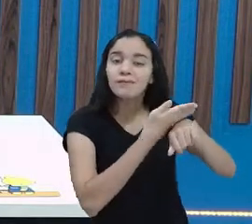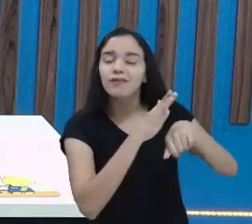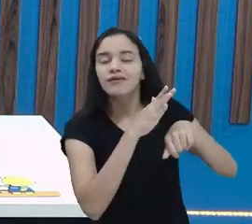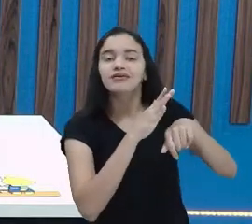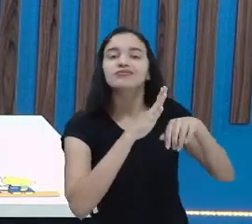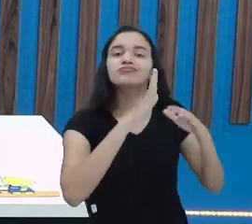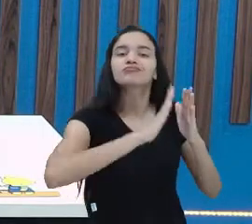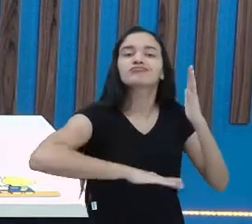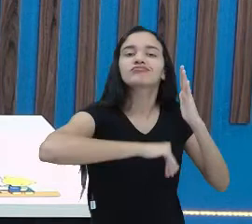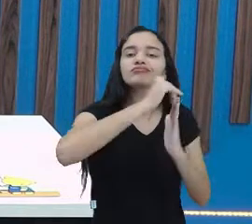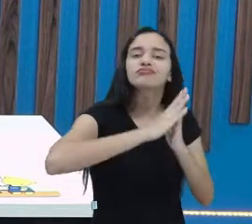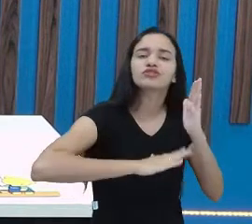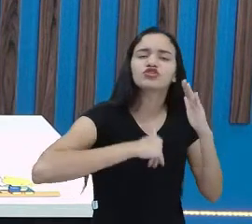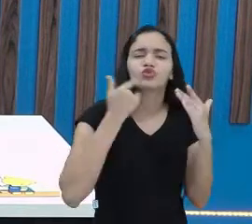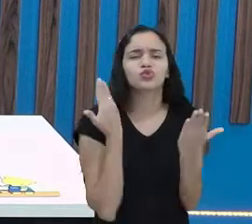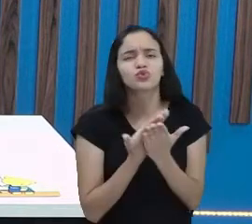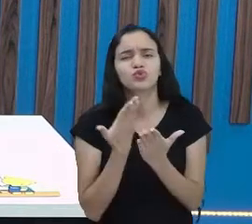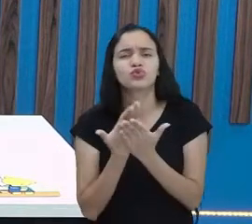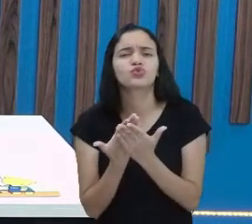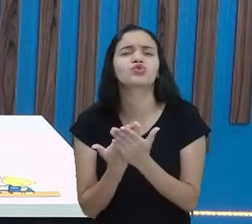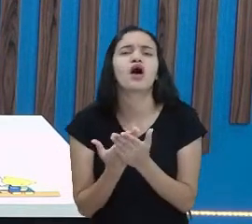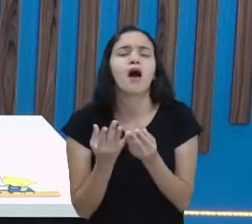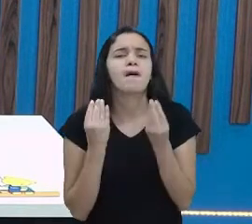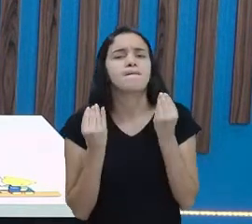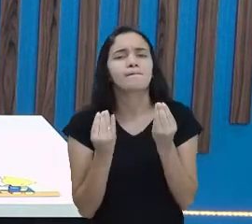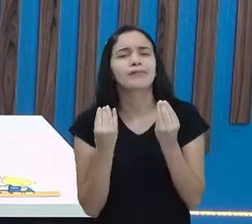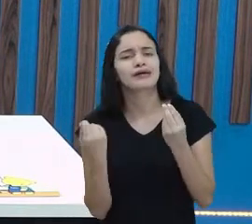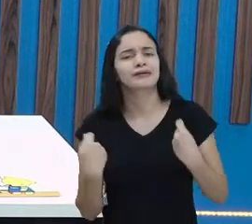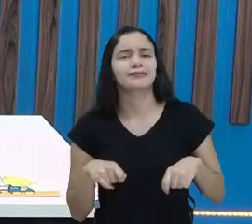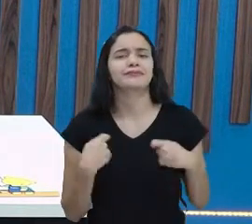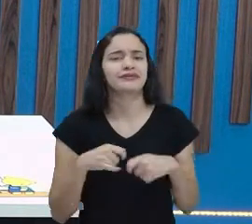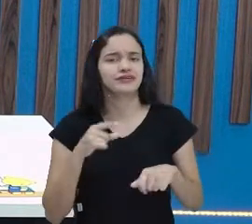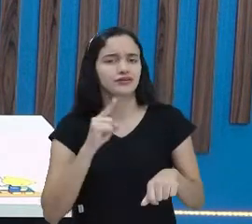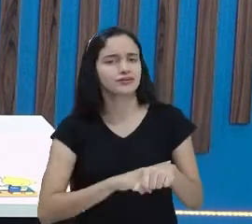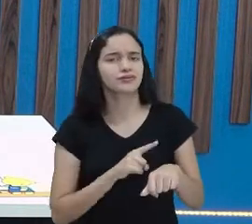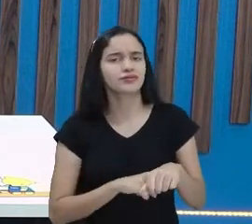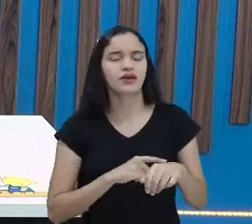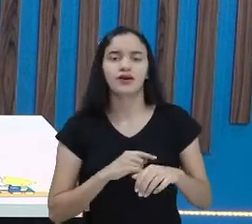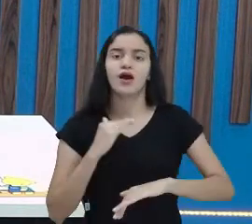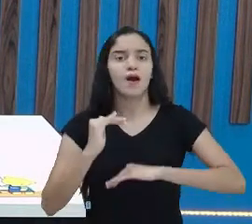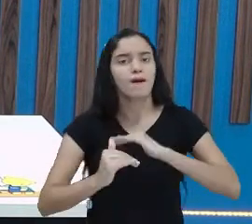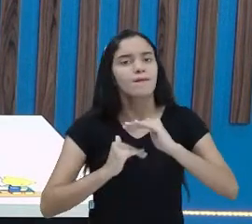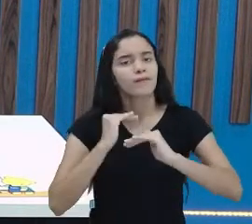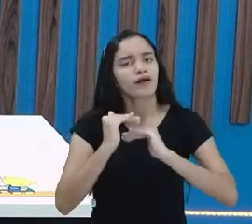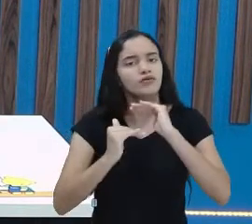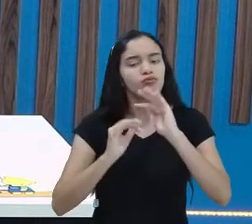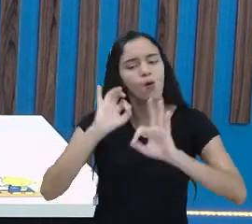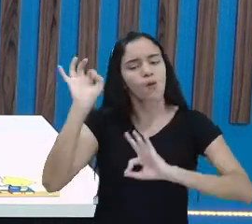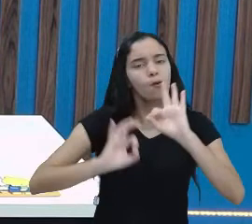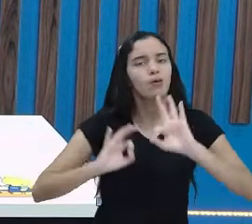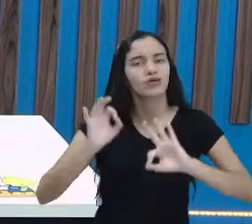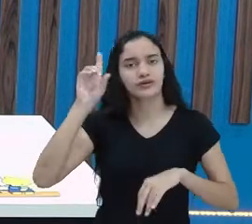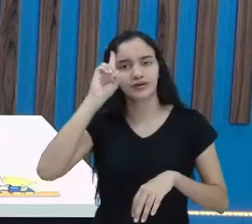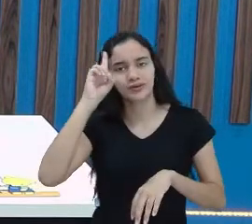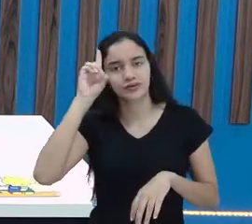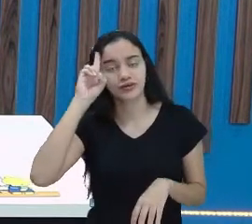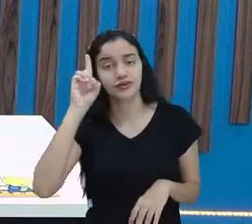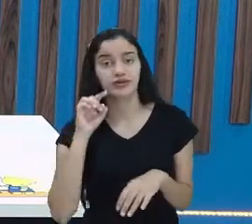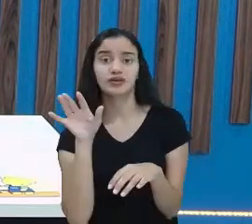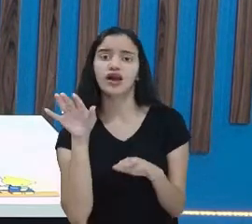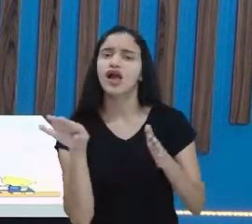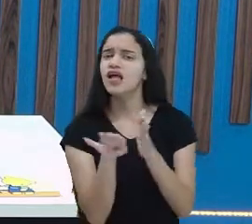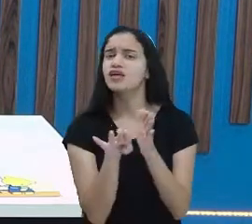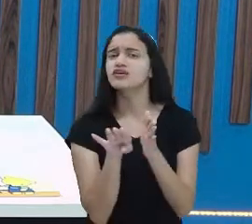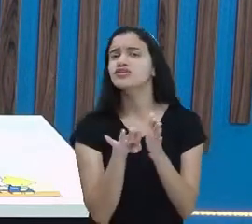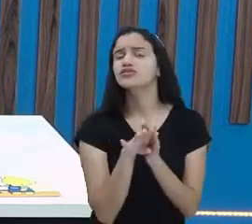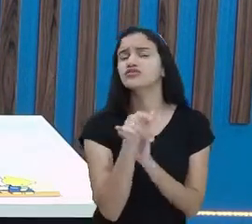do reforço. E aí, para que a gente precisa do relógio? Para construir essa rotina. Olha, na entrada, que horas você entra na